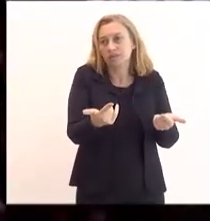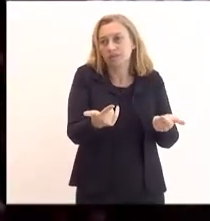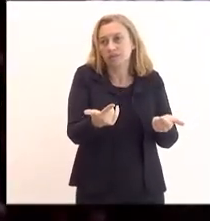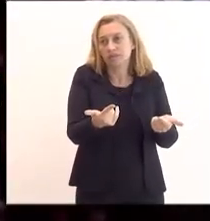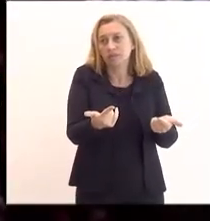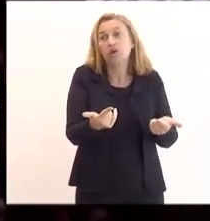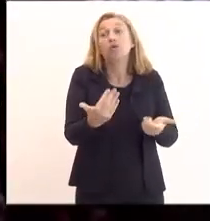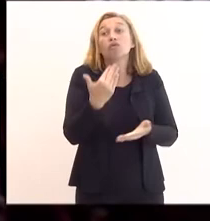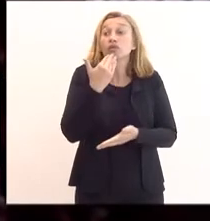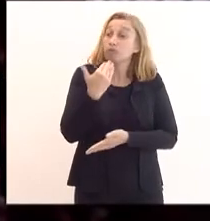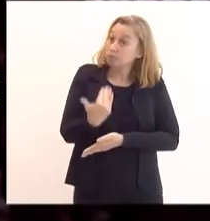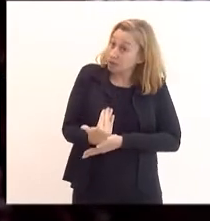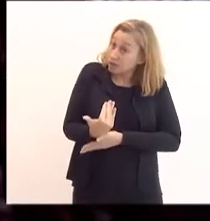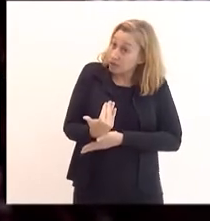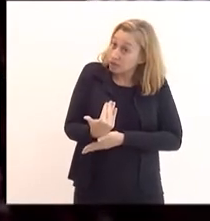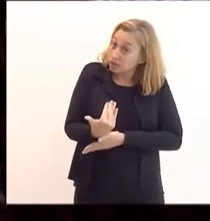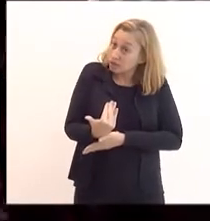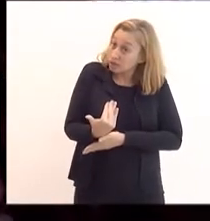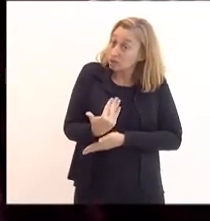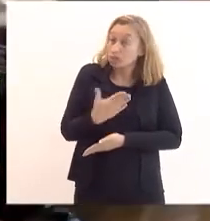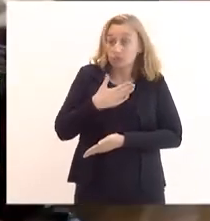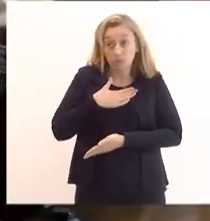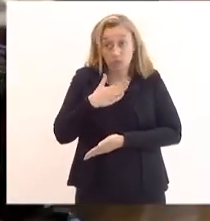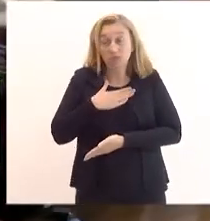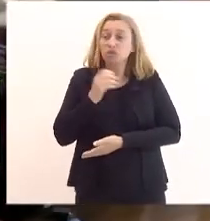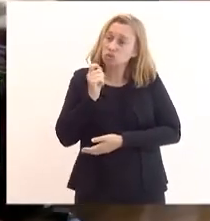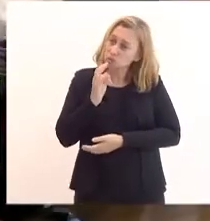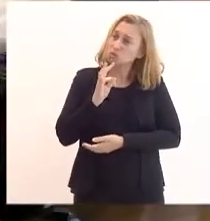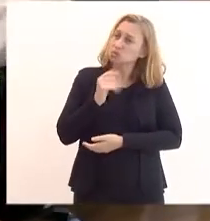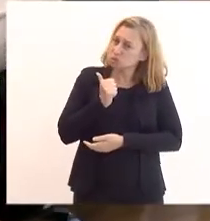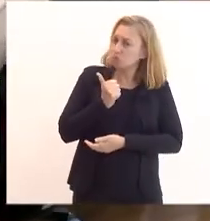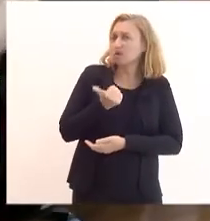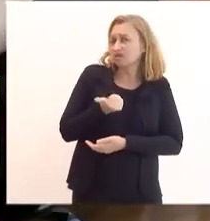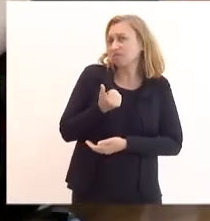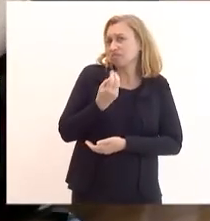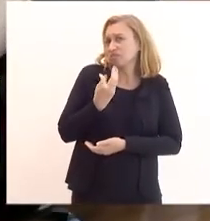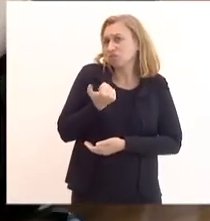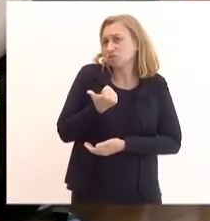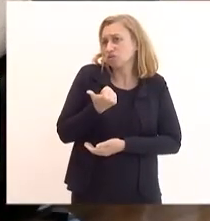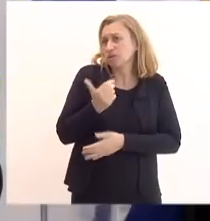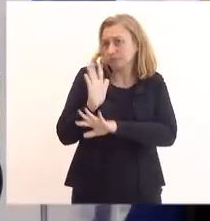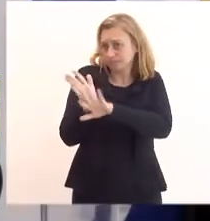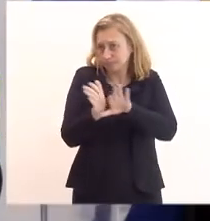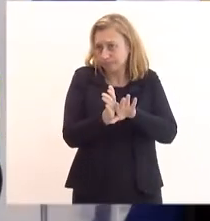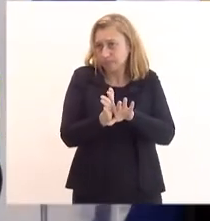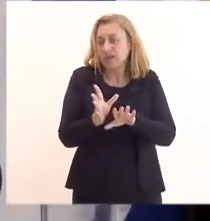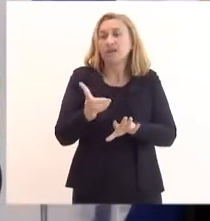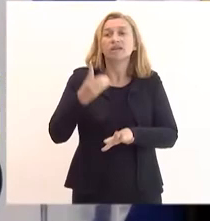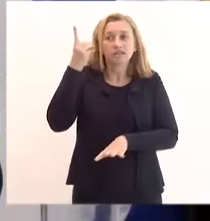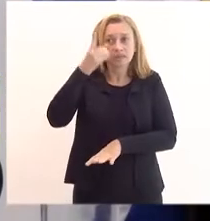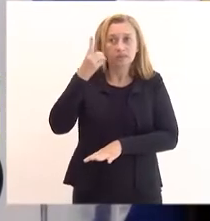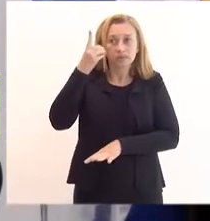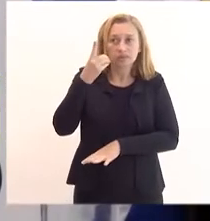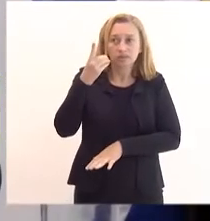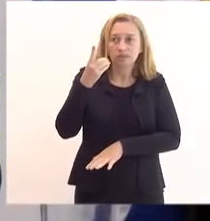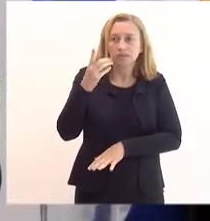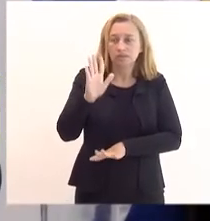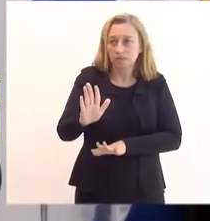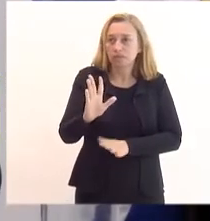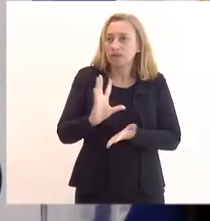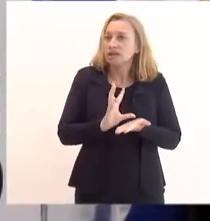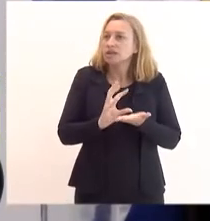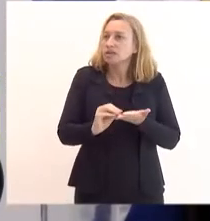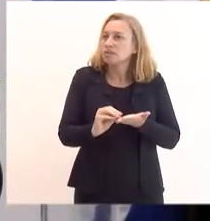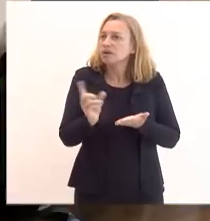que foi pedido por mim e depois pelo Luiz Paulo, depois pelo Amorim? Não, deputada Mônica, só um minuto. Deixa de pauta. Não